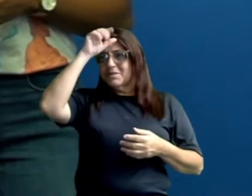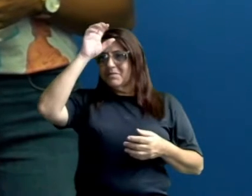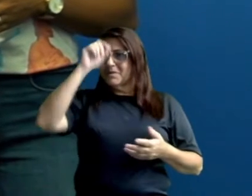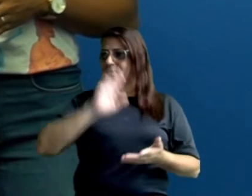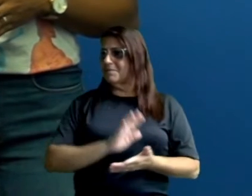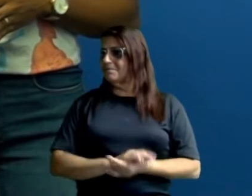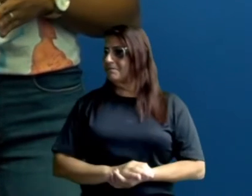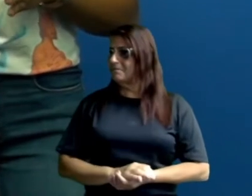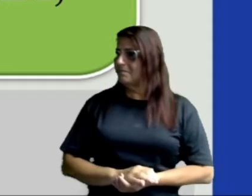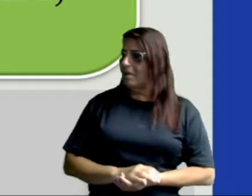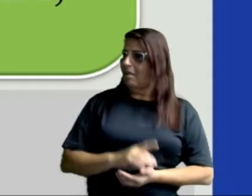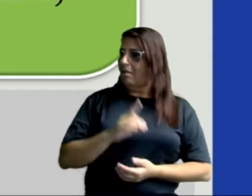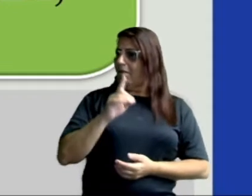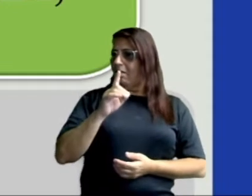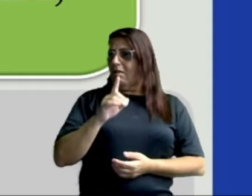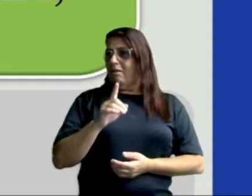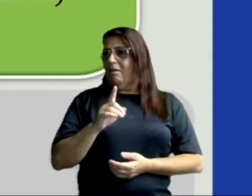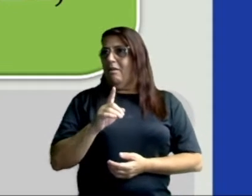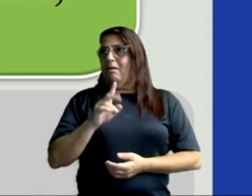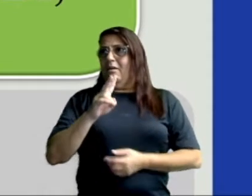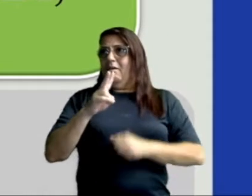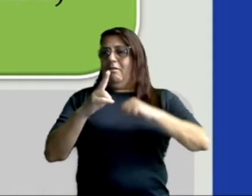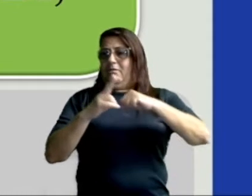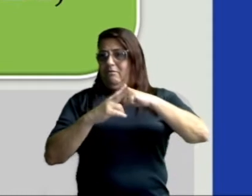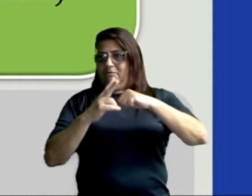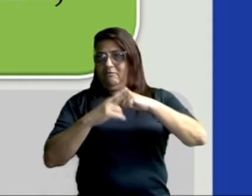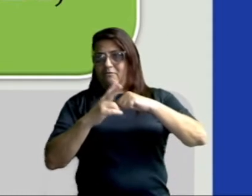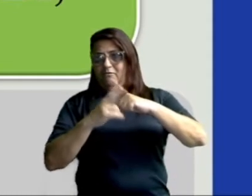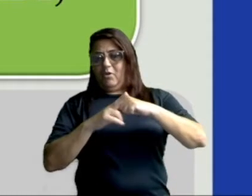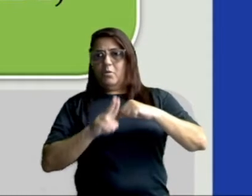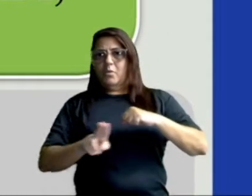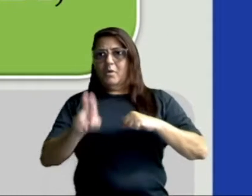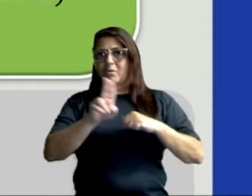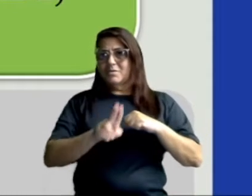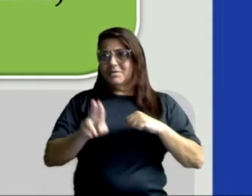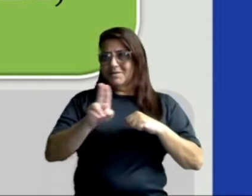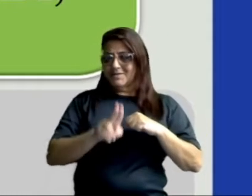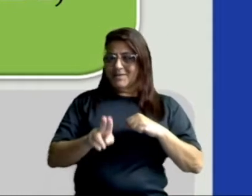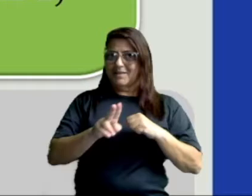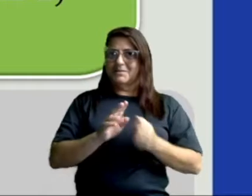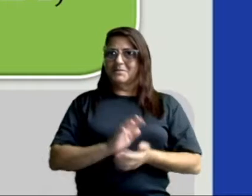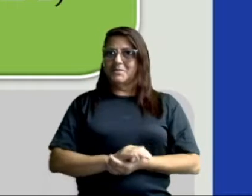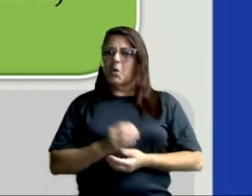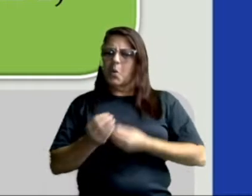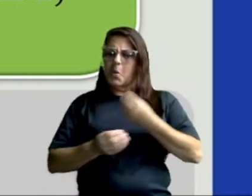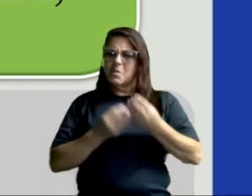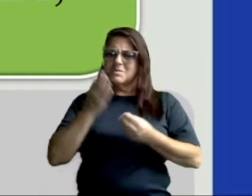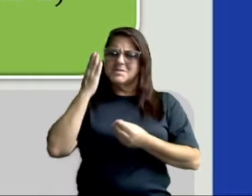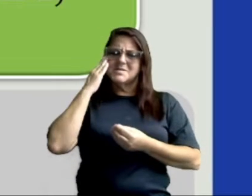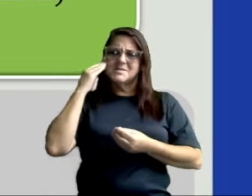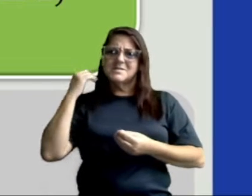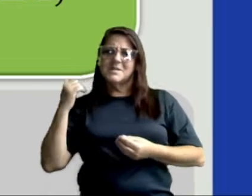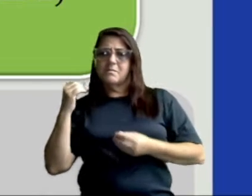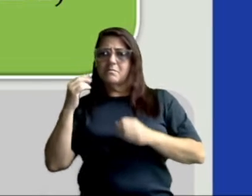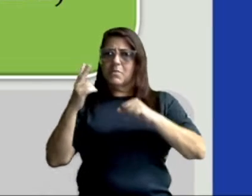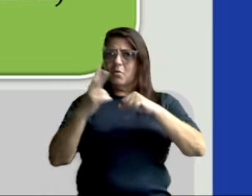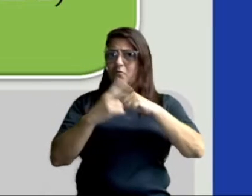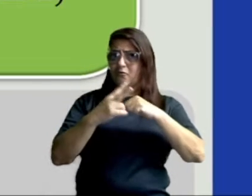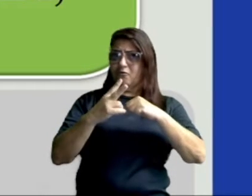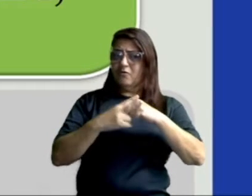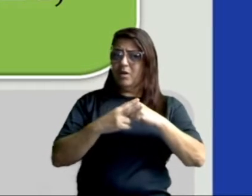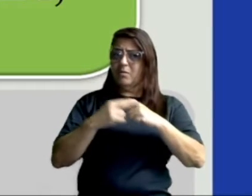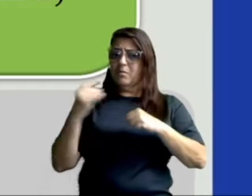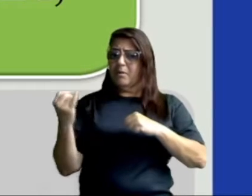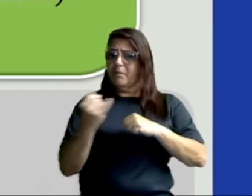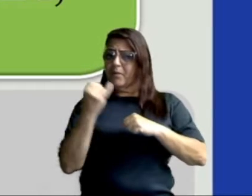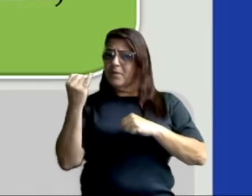go! Temos aqui, ó, quando é que ele é usado. Então, saber mais um pouquinho desse verbo é essencial